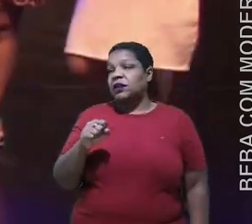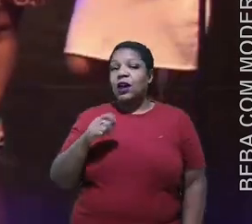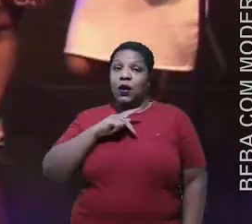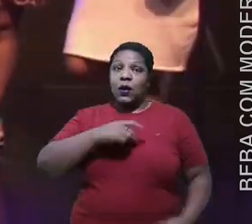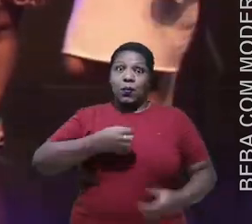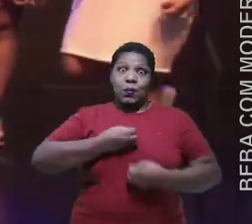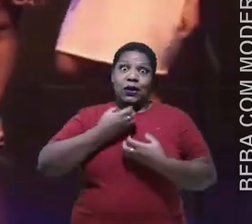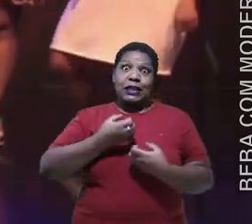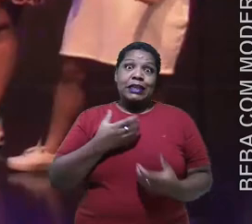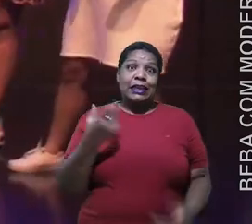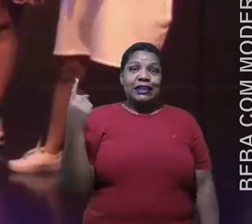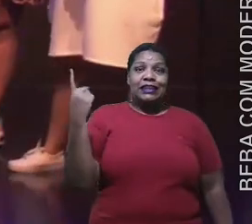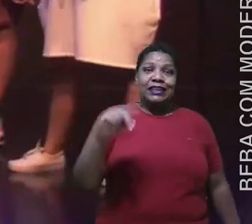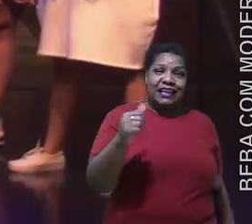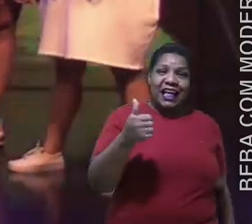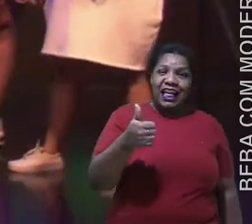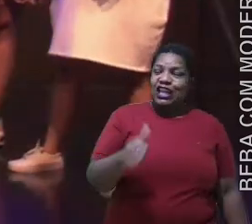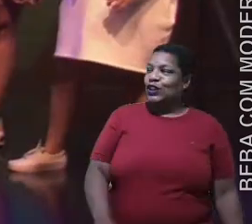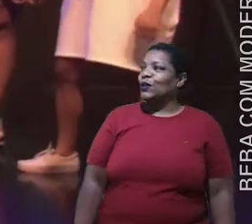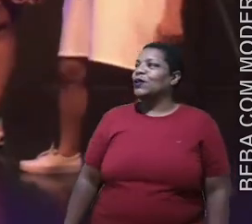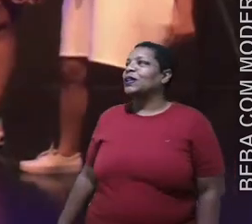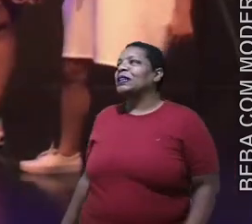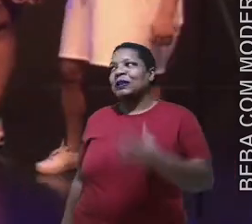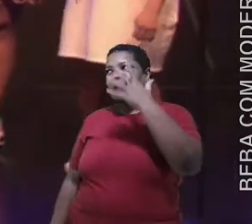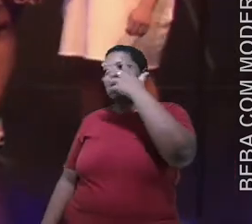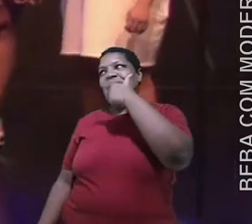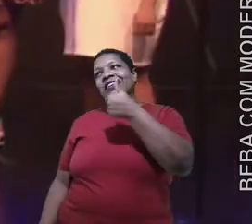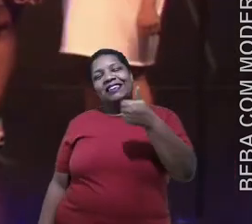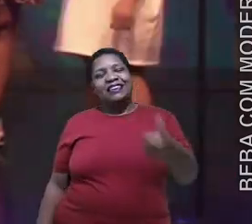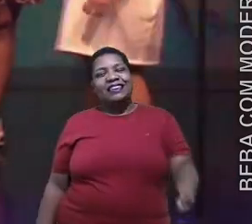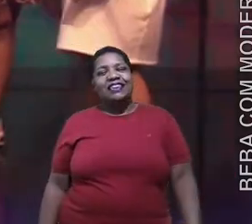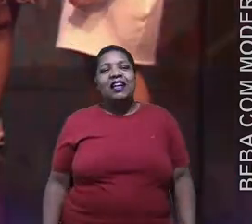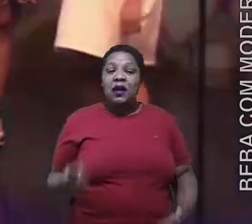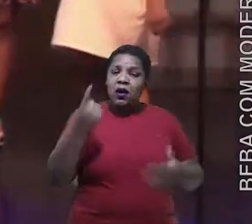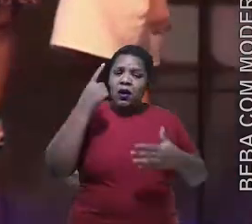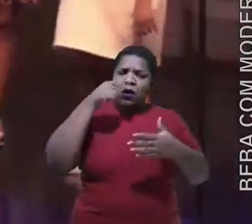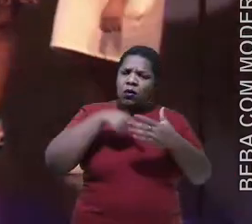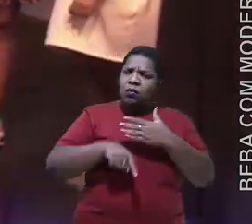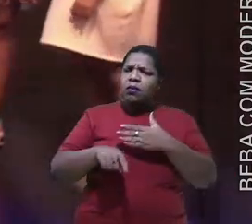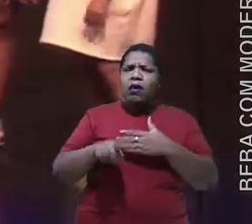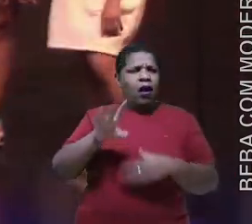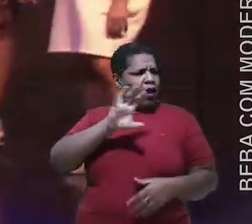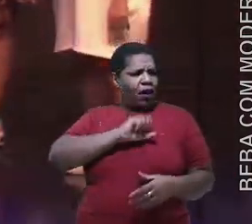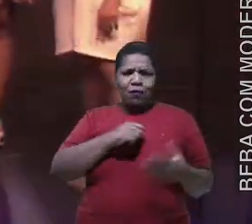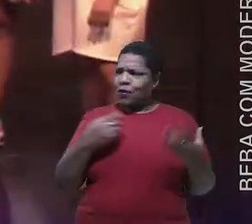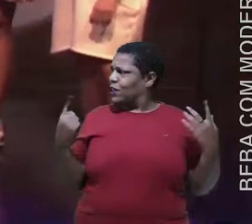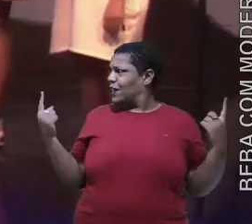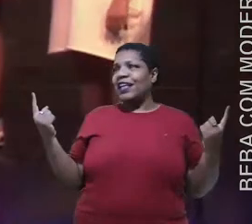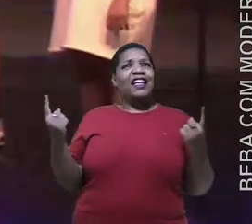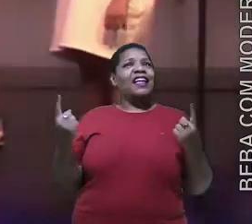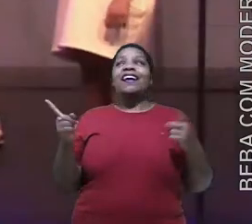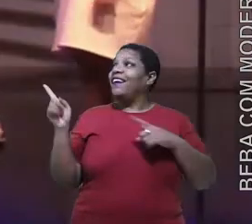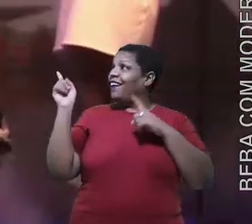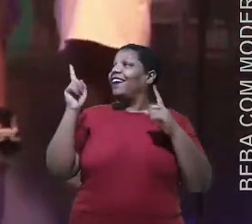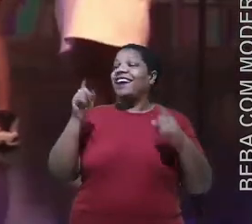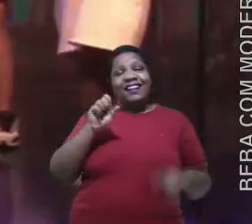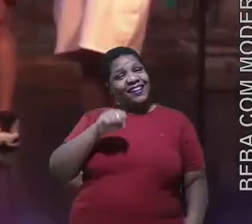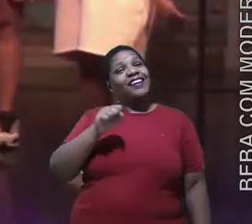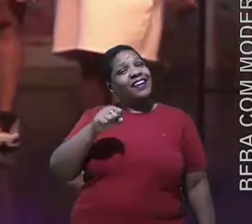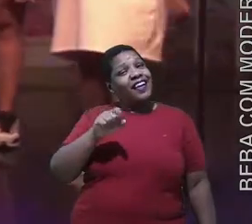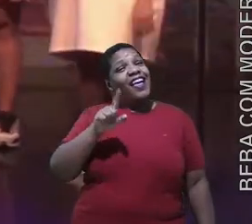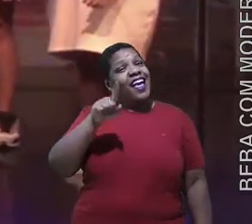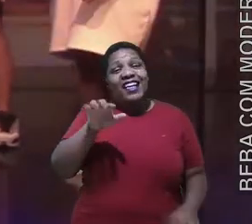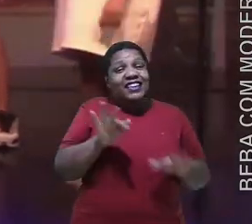galera é isso bonito né gente profunda amor isso aqui né gente acha que a voz simples